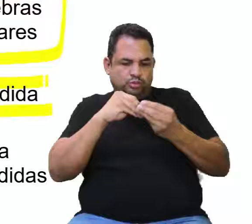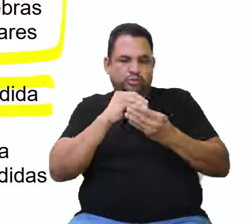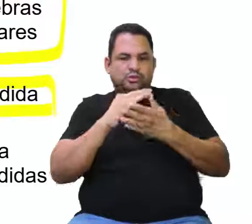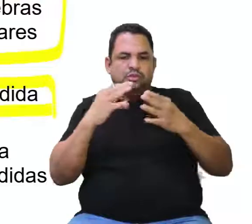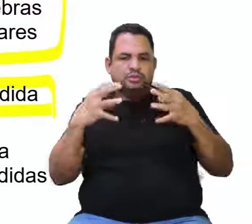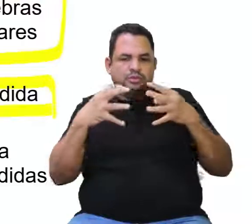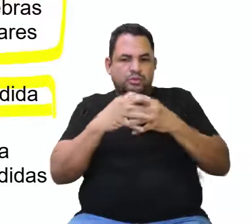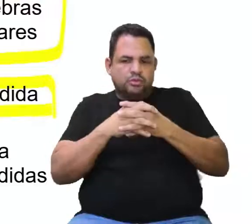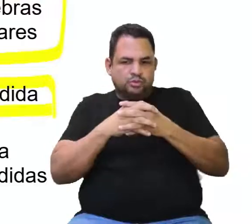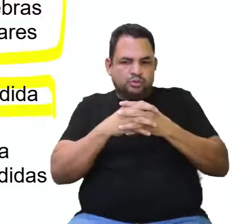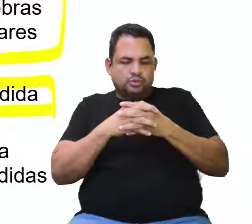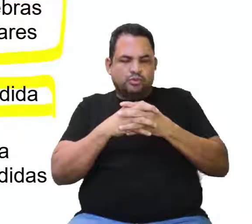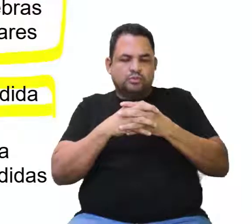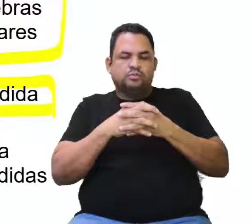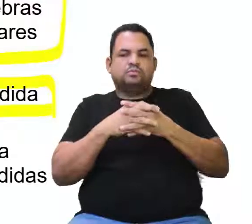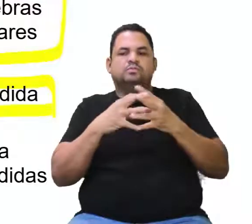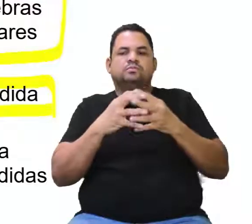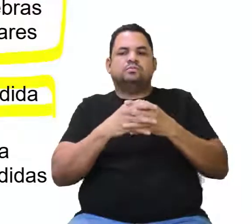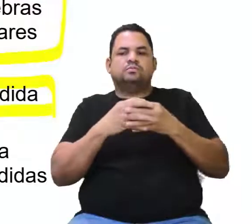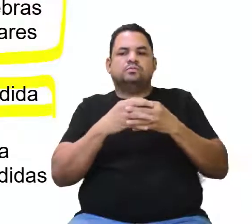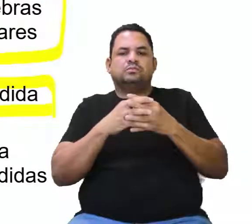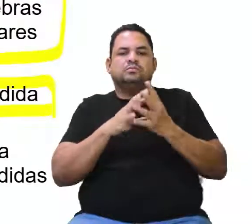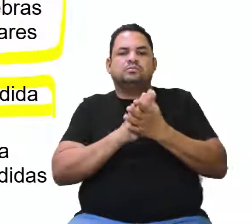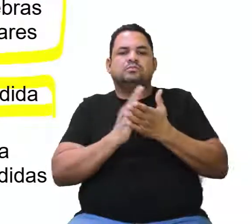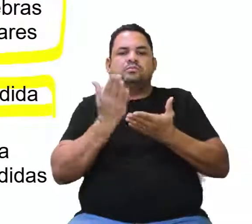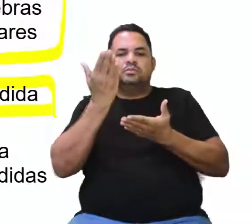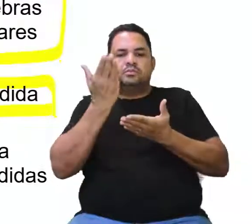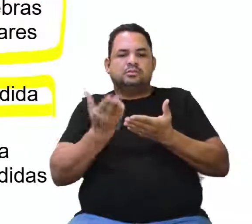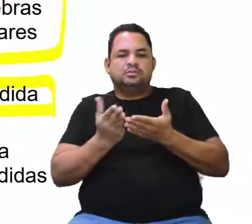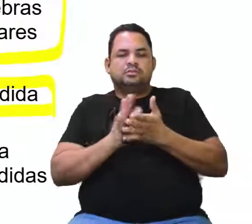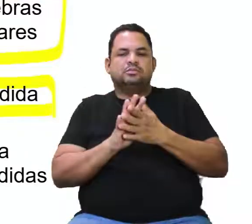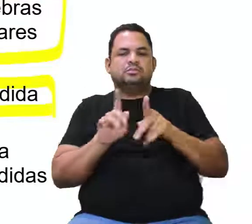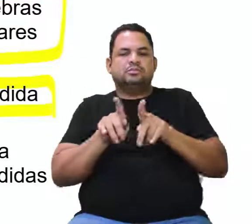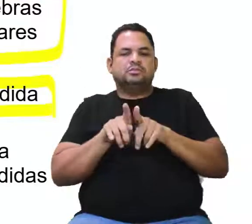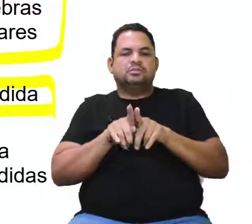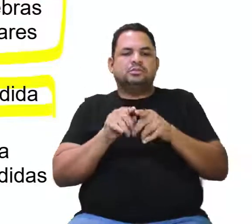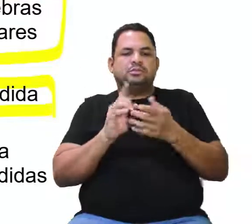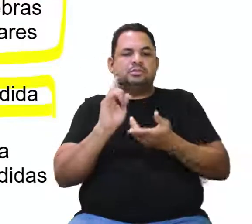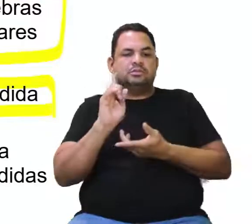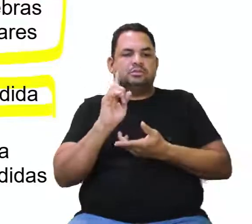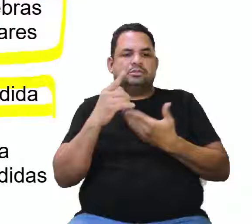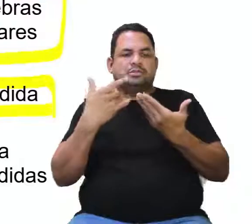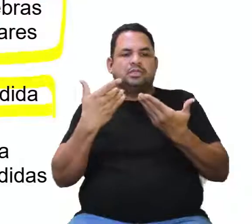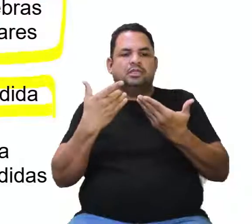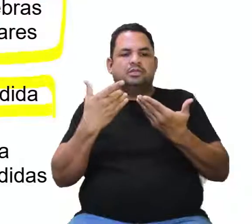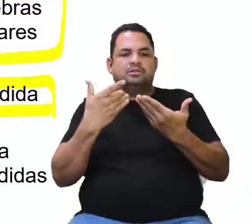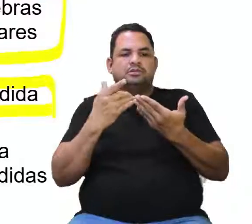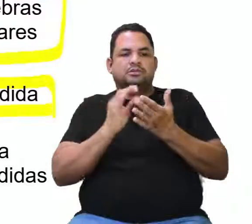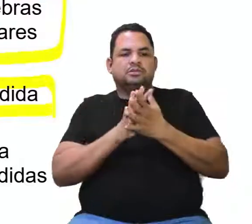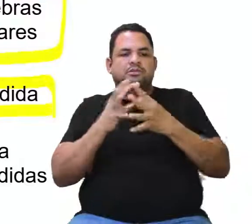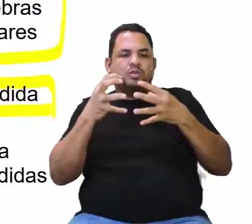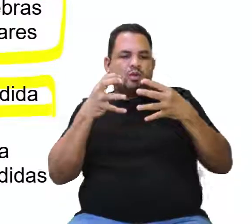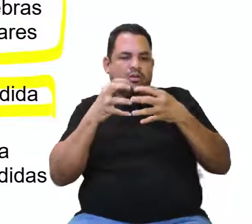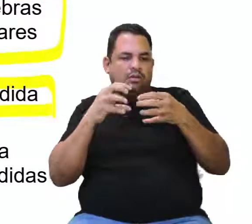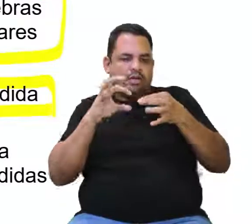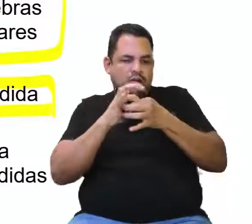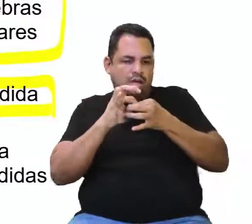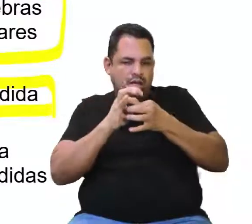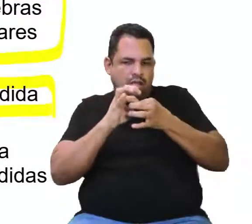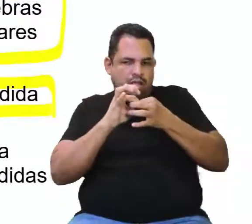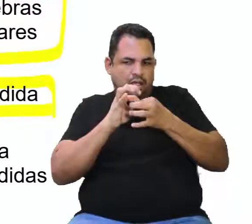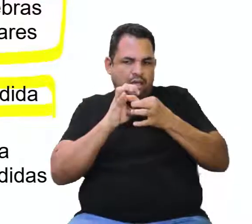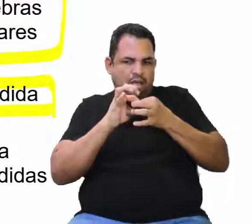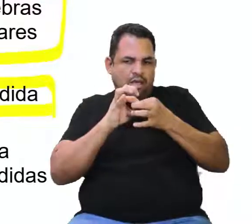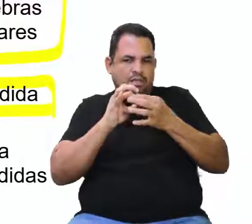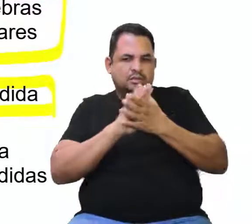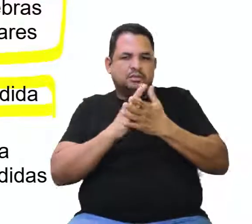seria o fundido, professora? São vértebras que não estão naquele formato que eu mostrei para vocês. Elas são unidas ali, fundidas,